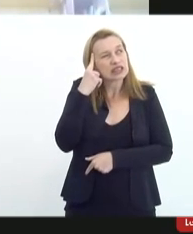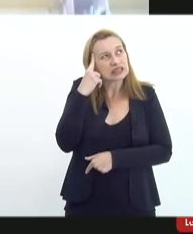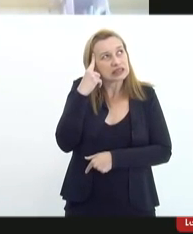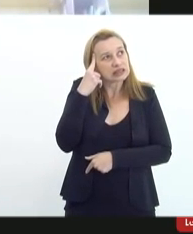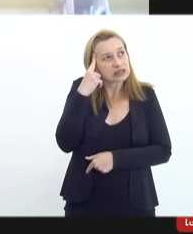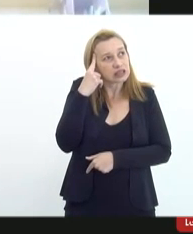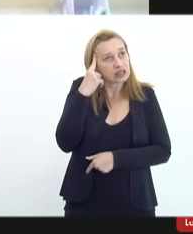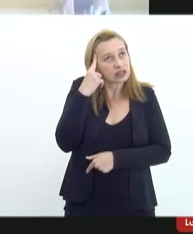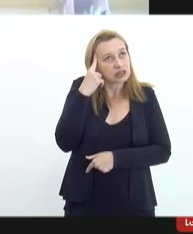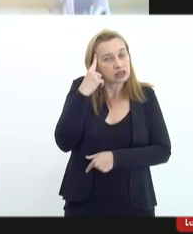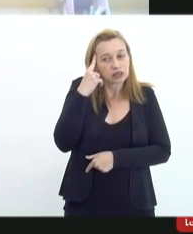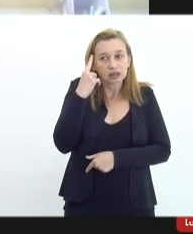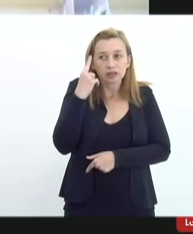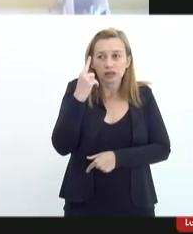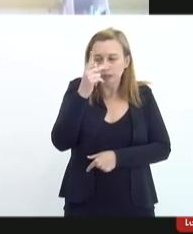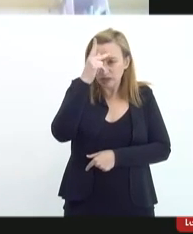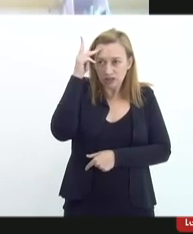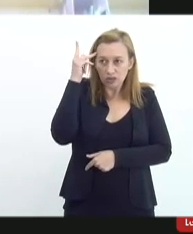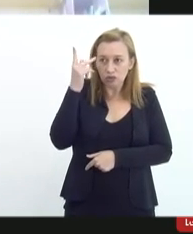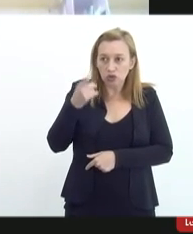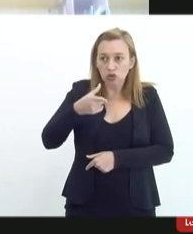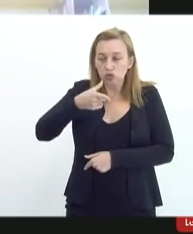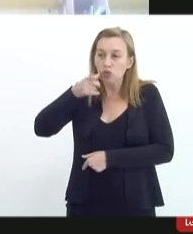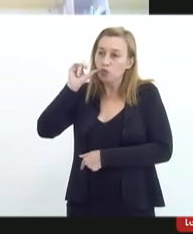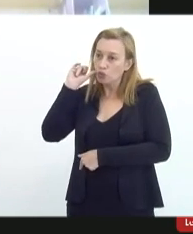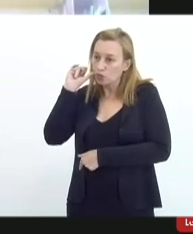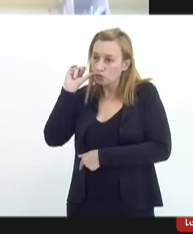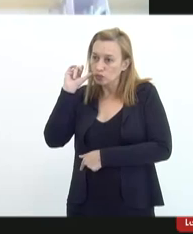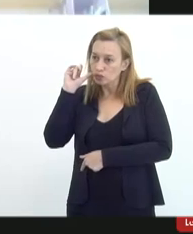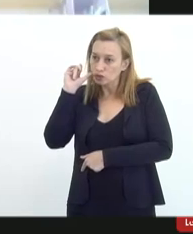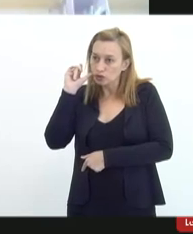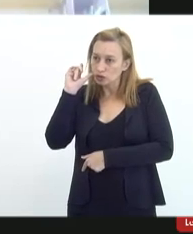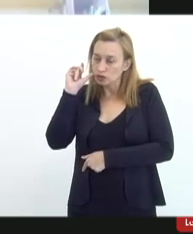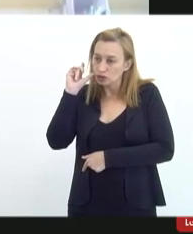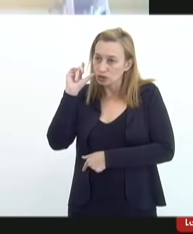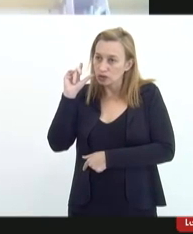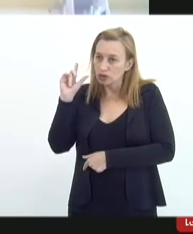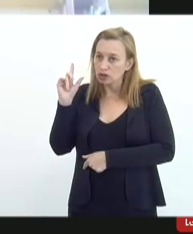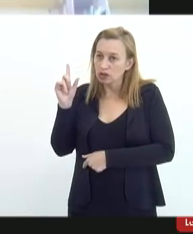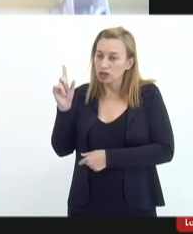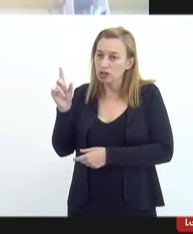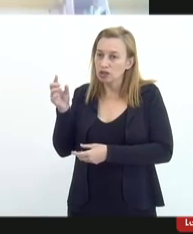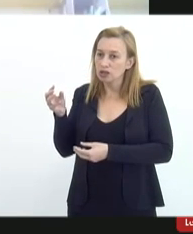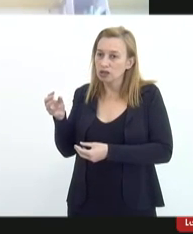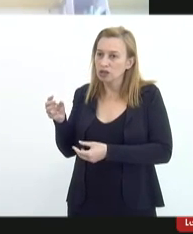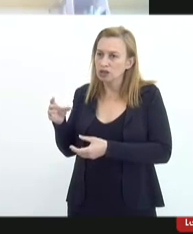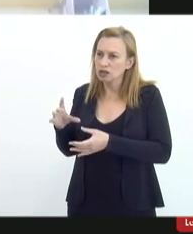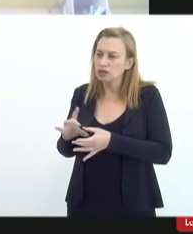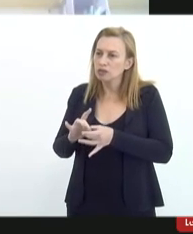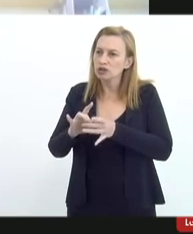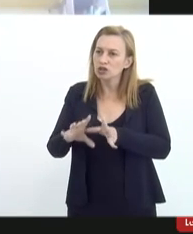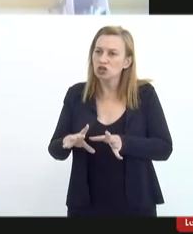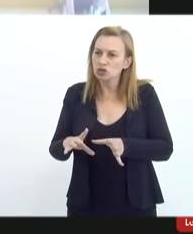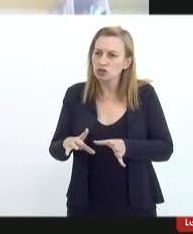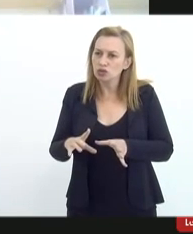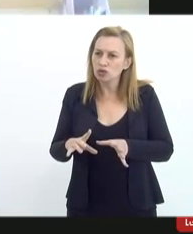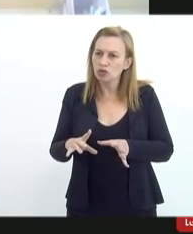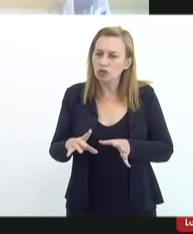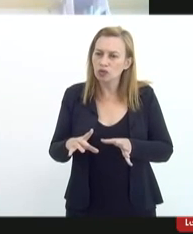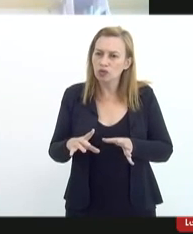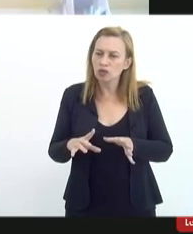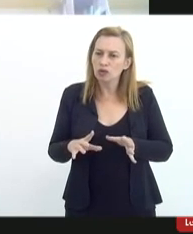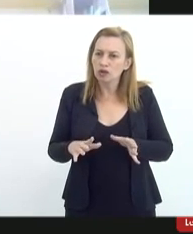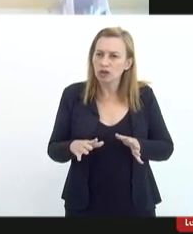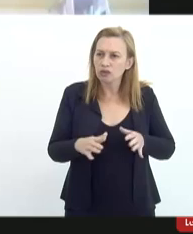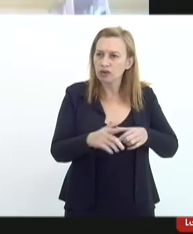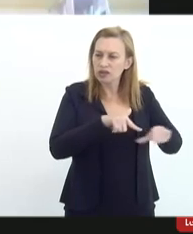em gente de ontem, que me deixou esse legado de me ver como parte da natureza, como